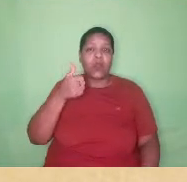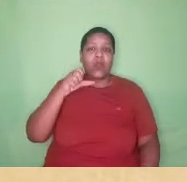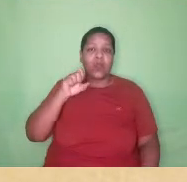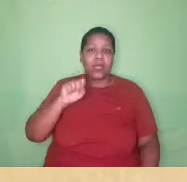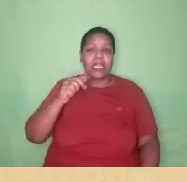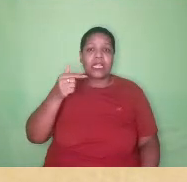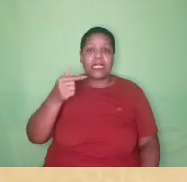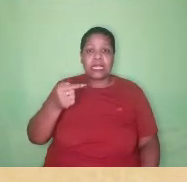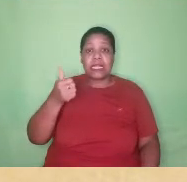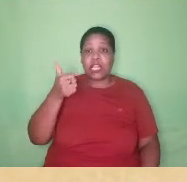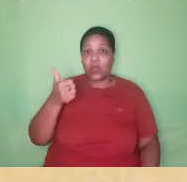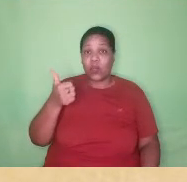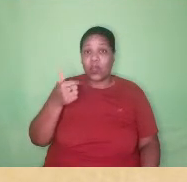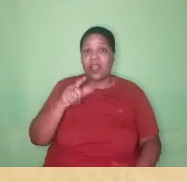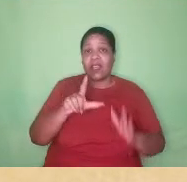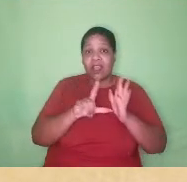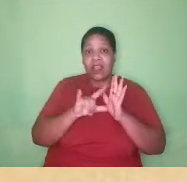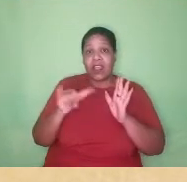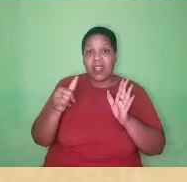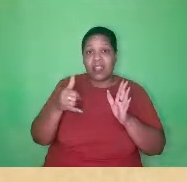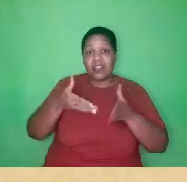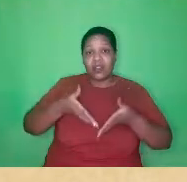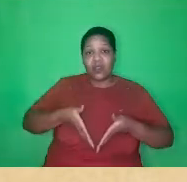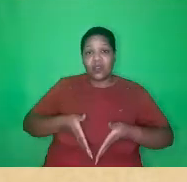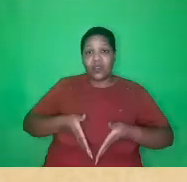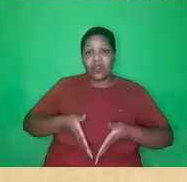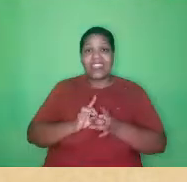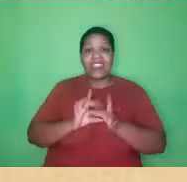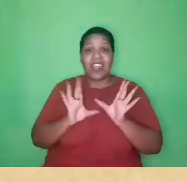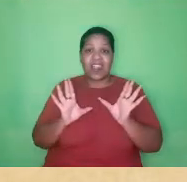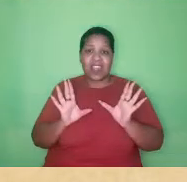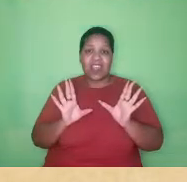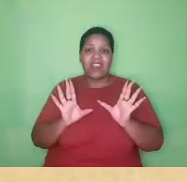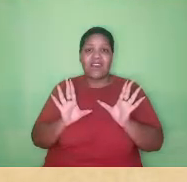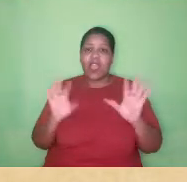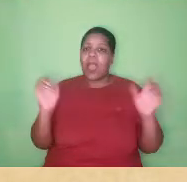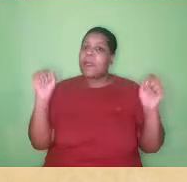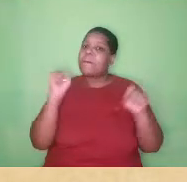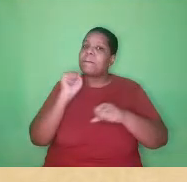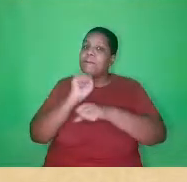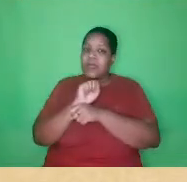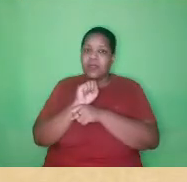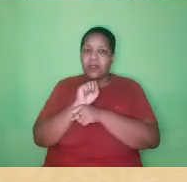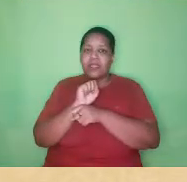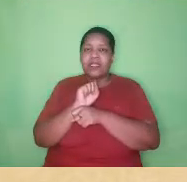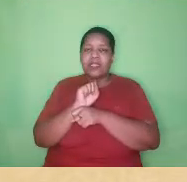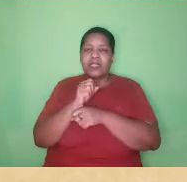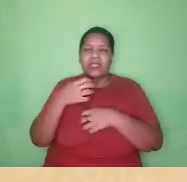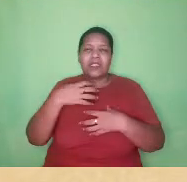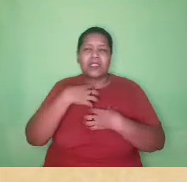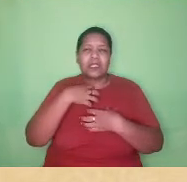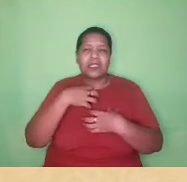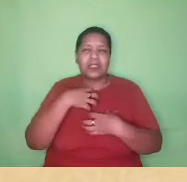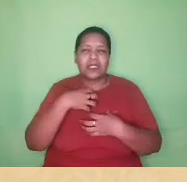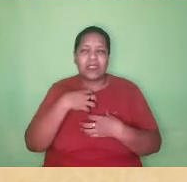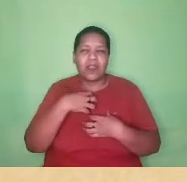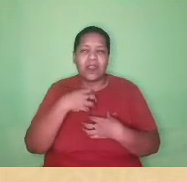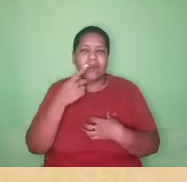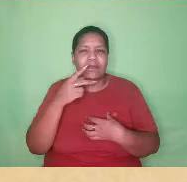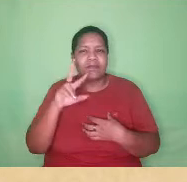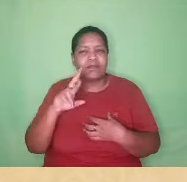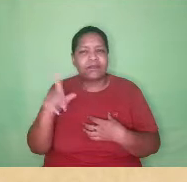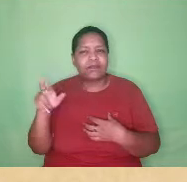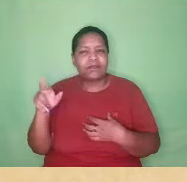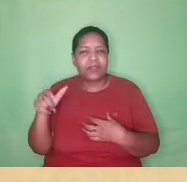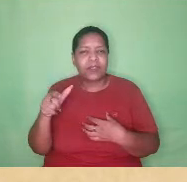livre, que cessa isso, embora nós pudéssemos ter uma situação, no mínimo, paradoxal. Eu gosto